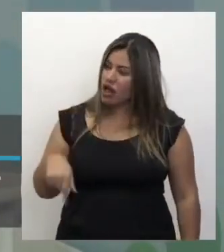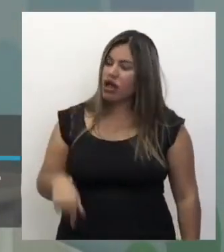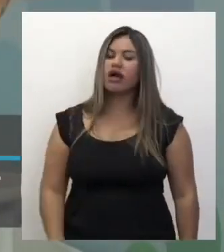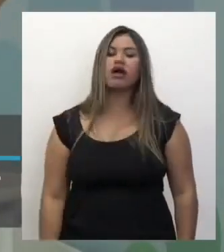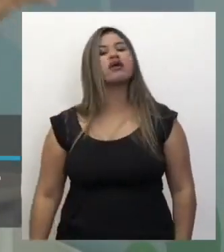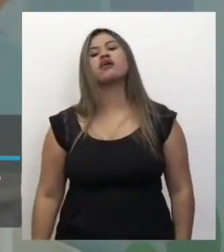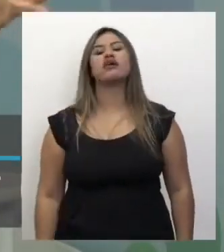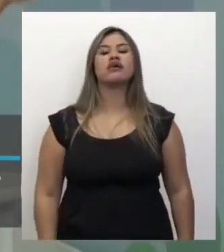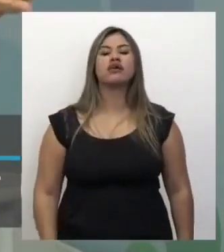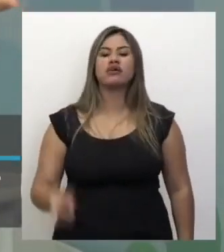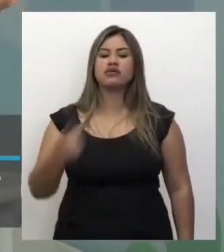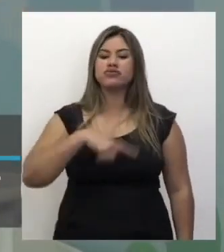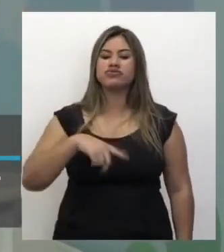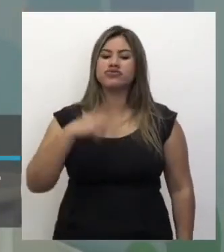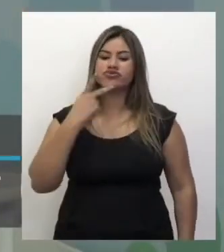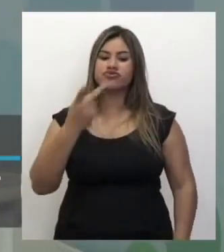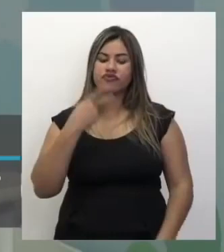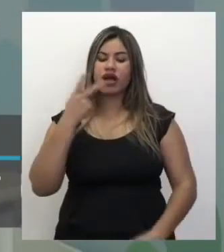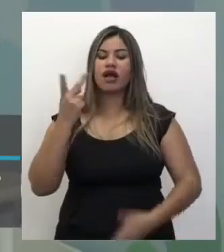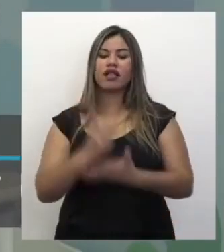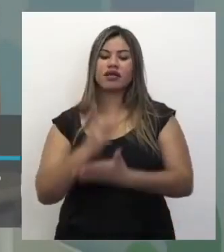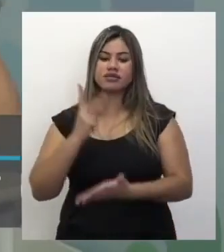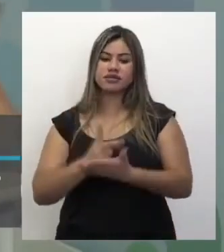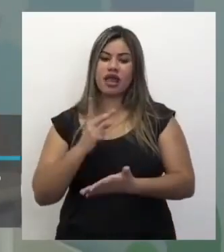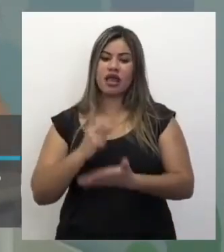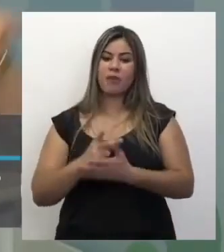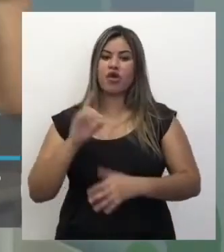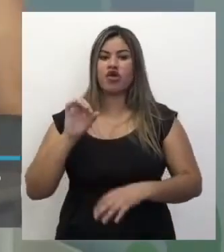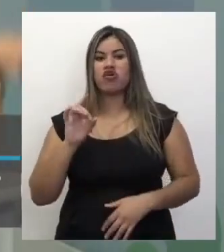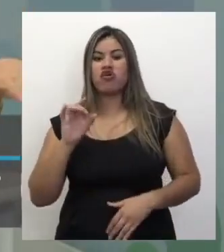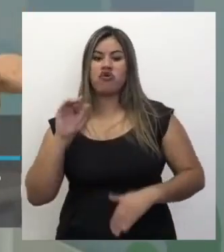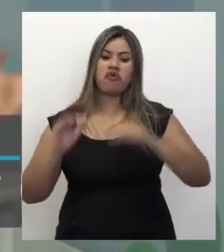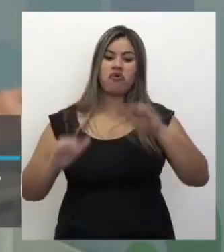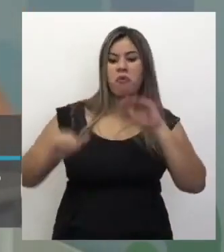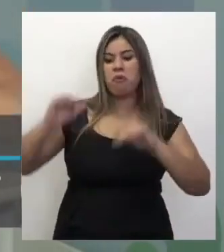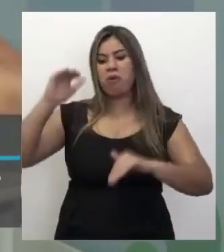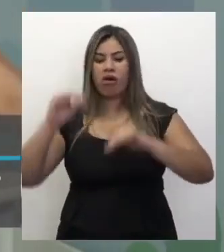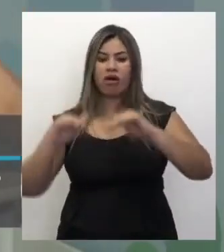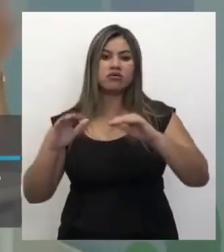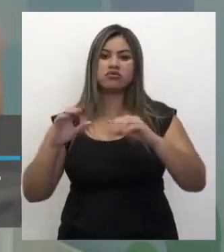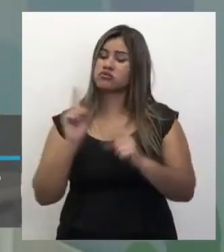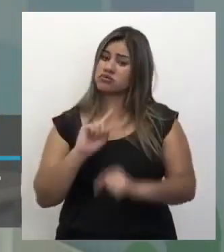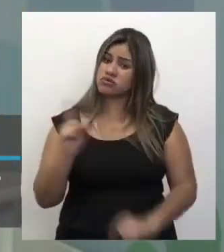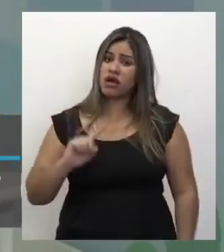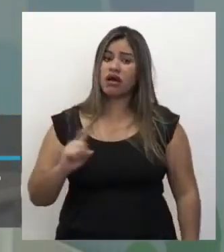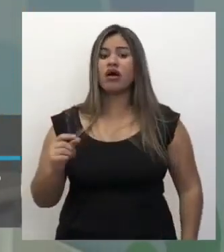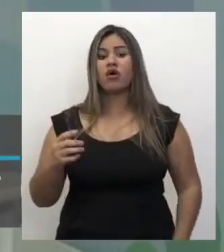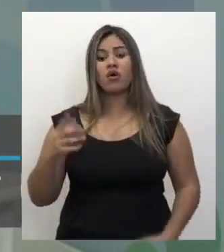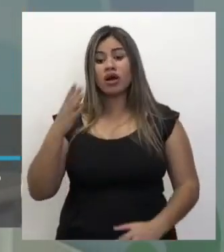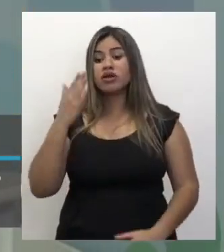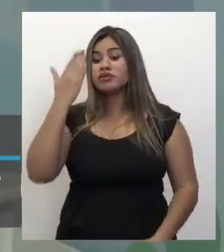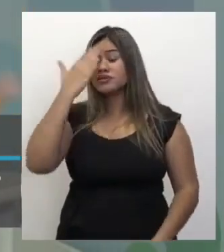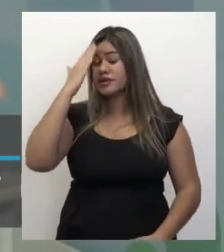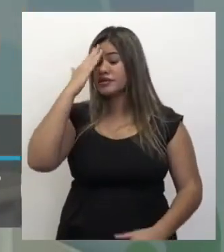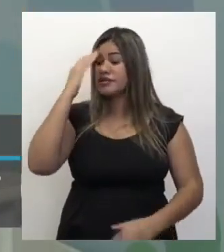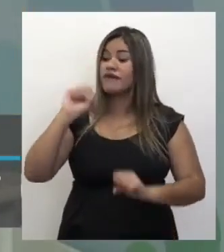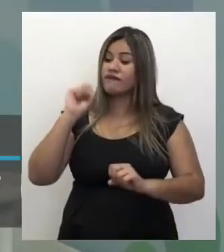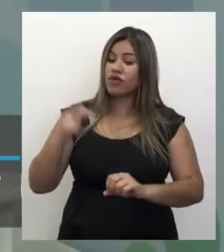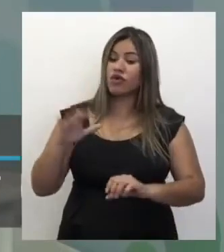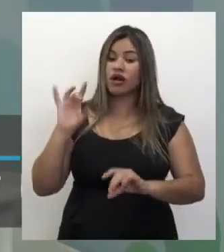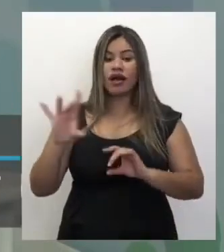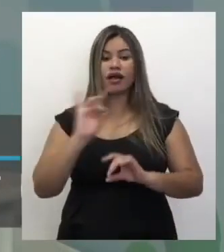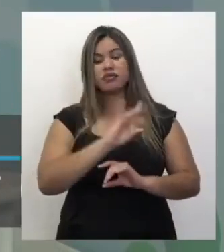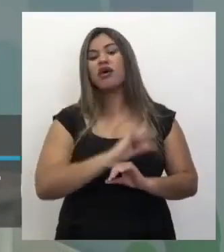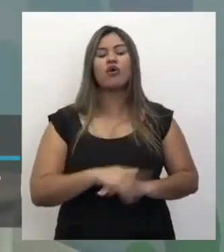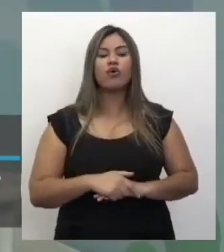É isso que a gente sempre fala aqui, gente. Não é questão de uma se sobrepor à outra, mas a gente saber valorizar e, como a Andrea disse,